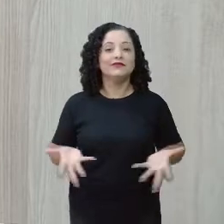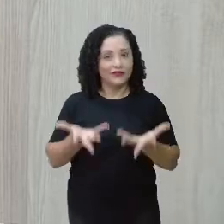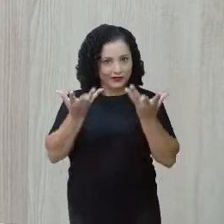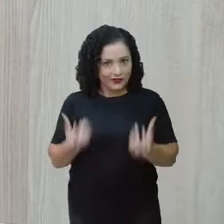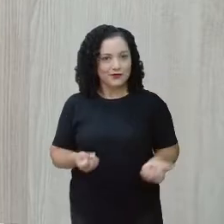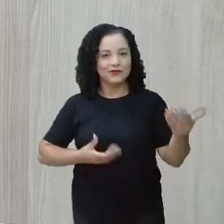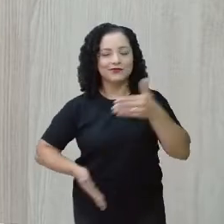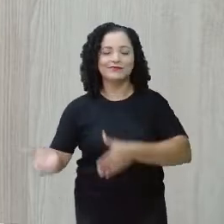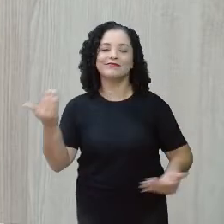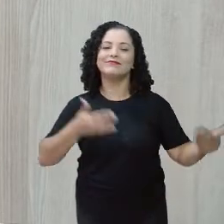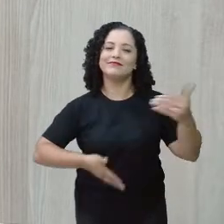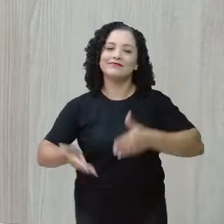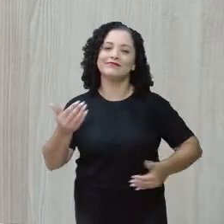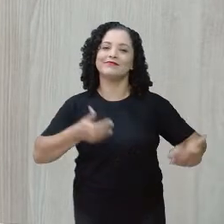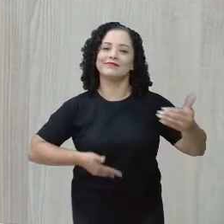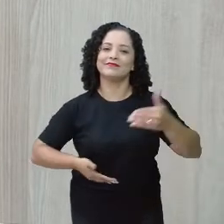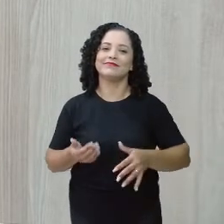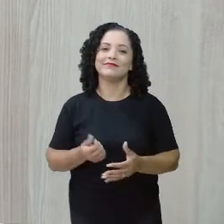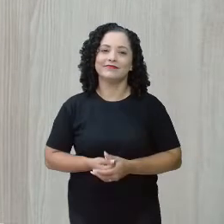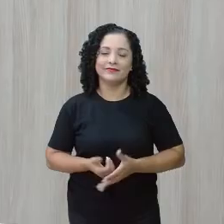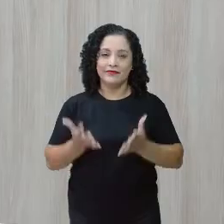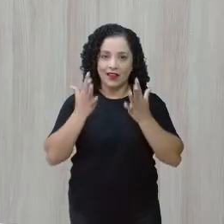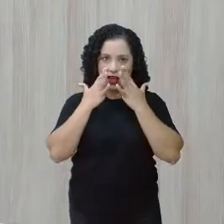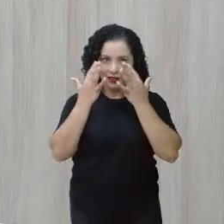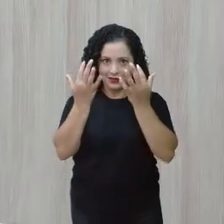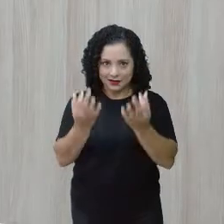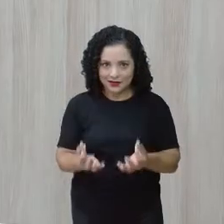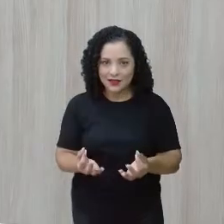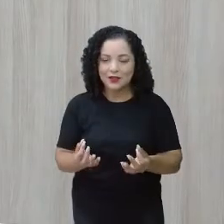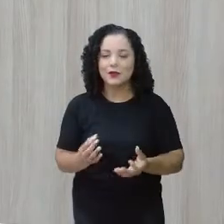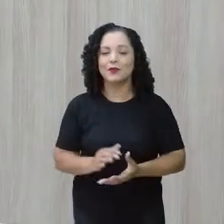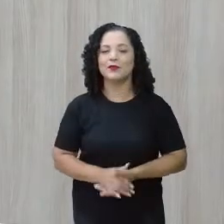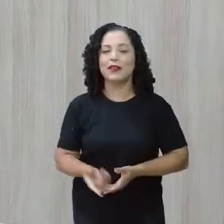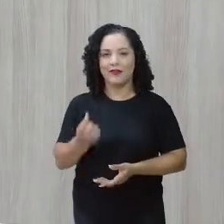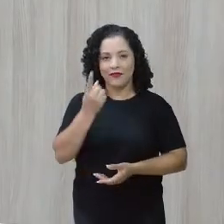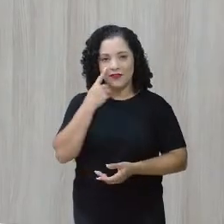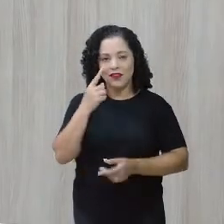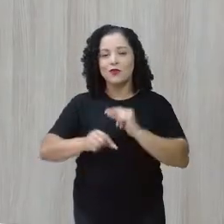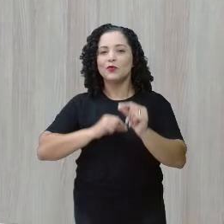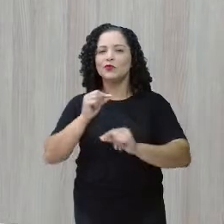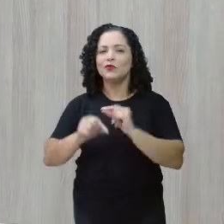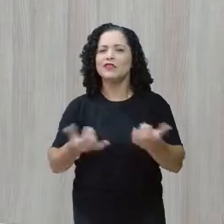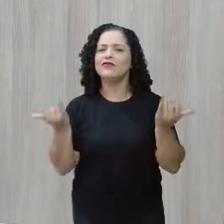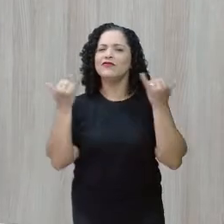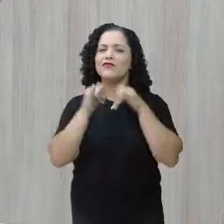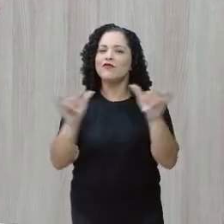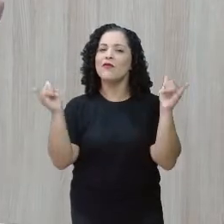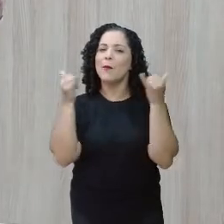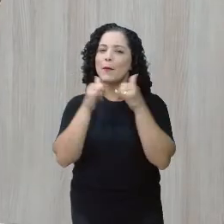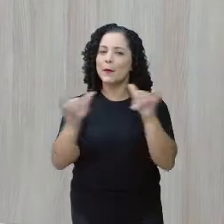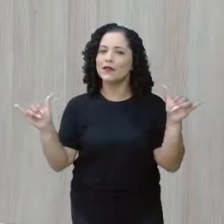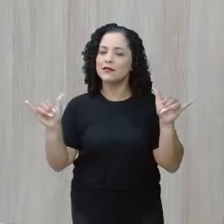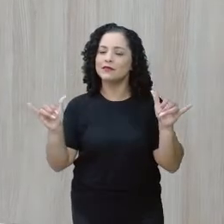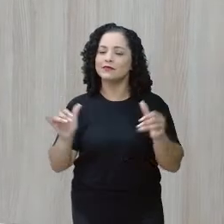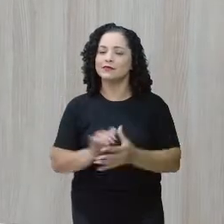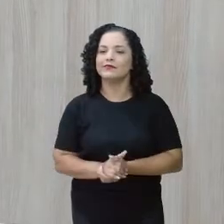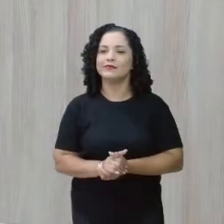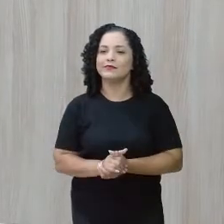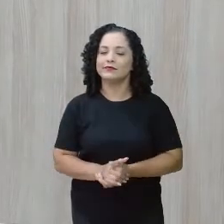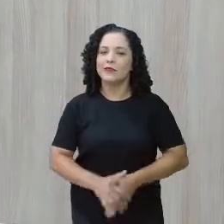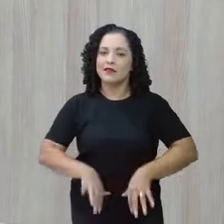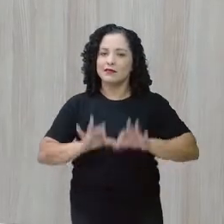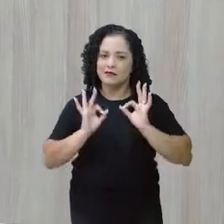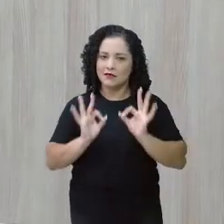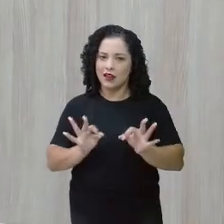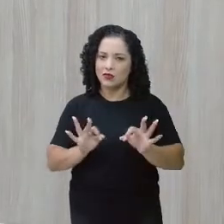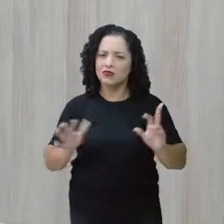lá participar, pessoal. Então, atenção aí, Igor. Vamos ver o que eu tenho de informação para ver se essa sua hipótese se confirma